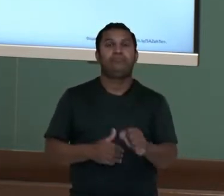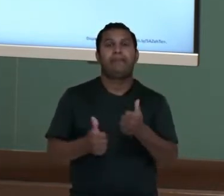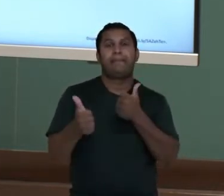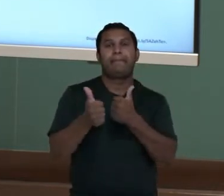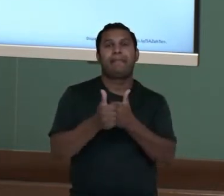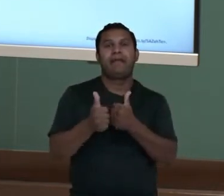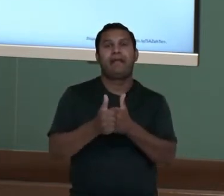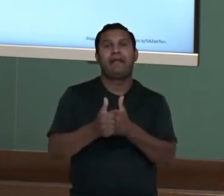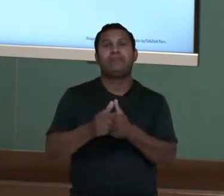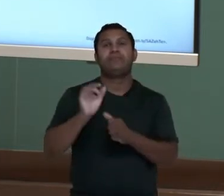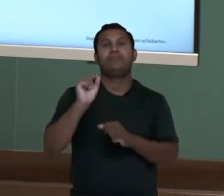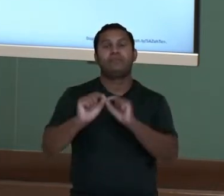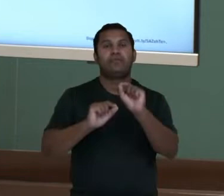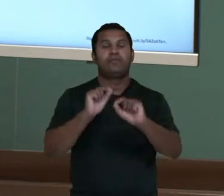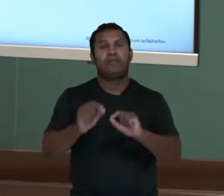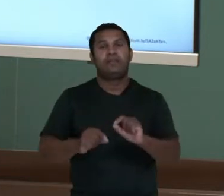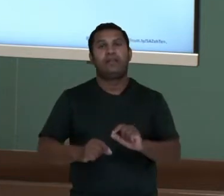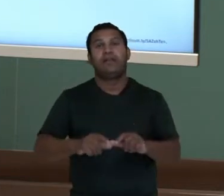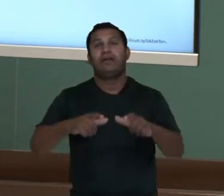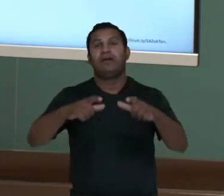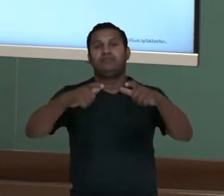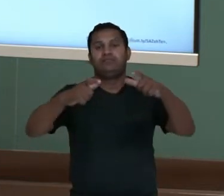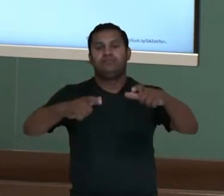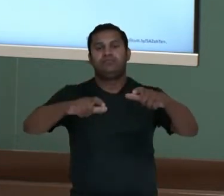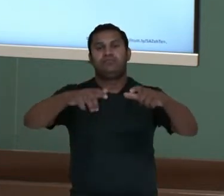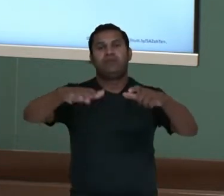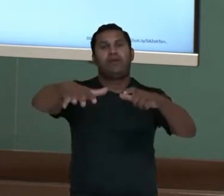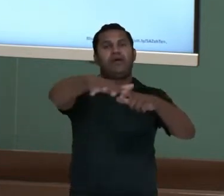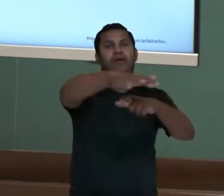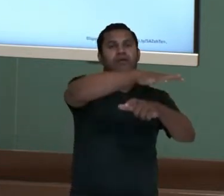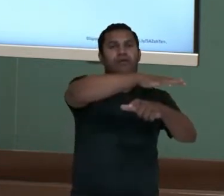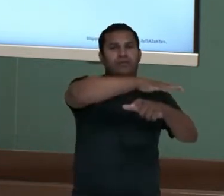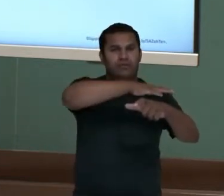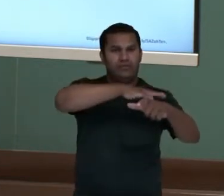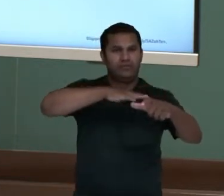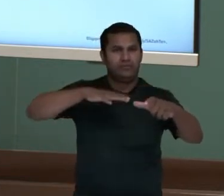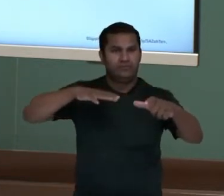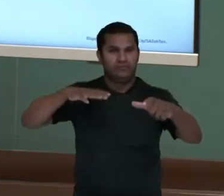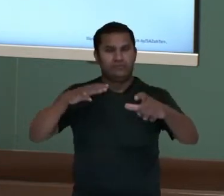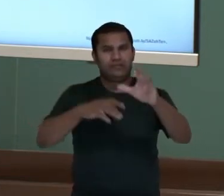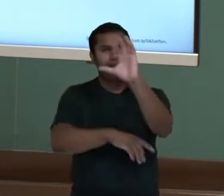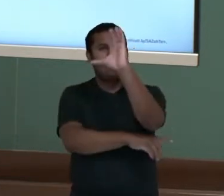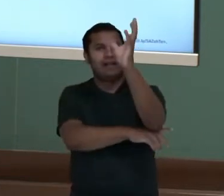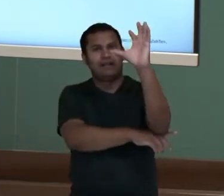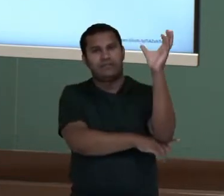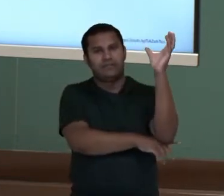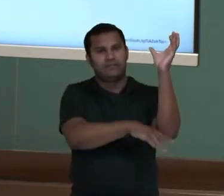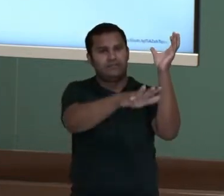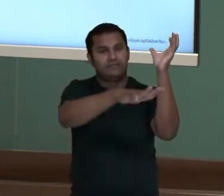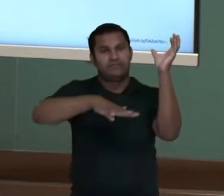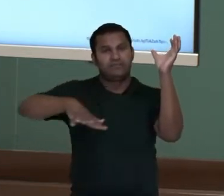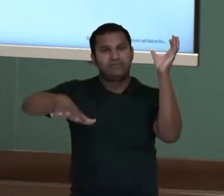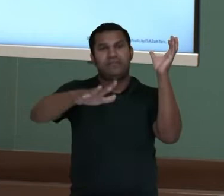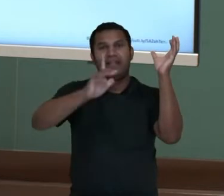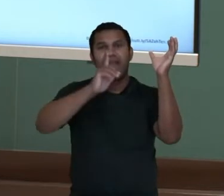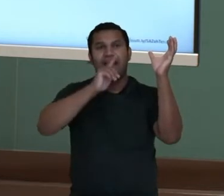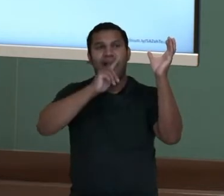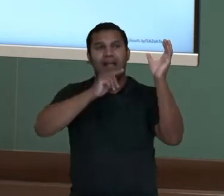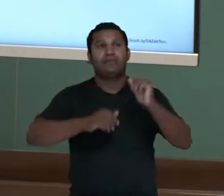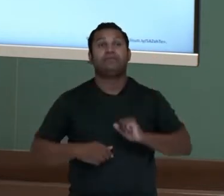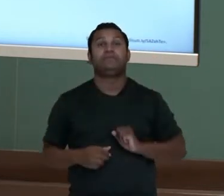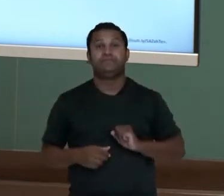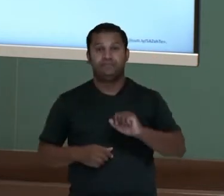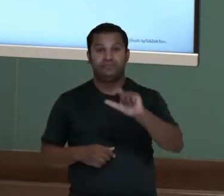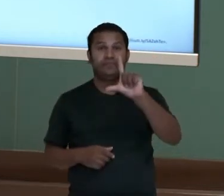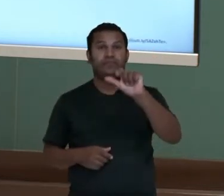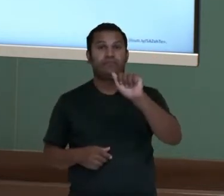não é uma grande extensão de terra se comparado com outras civilizações que existiram aqui na América, como por exemplo